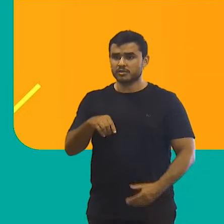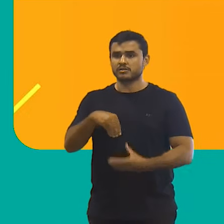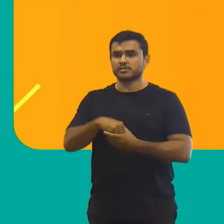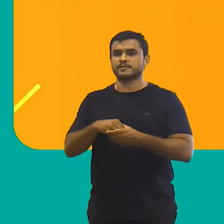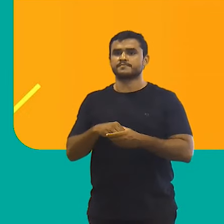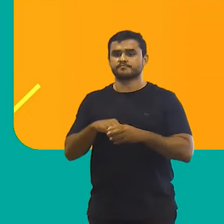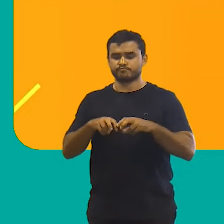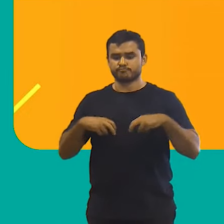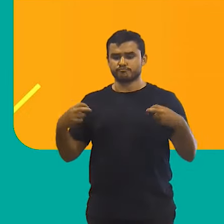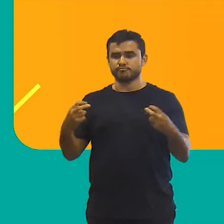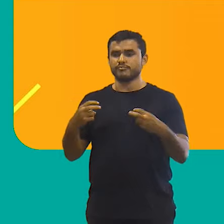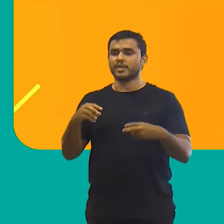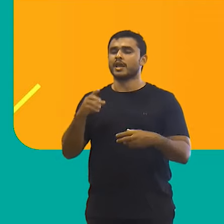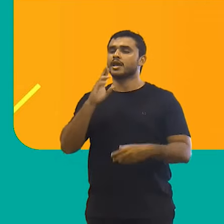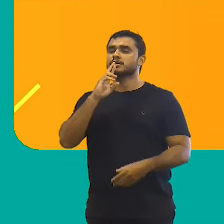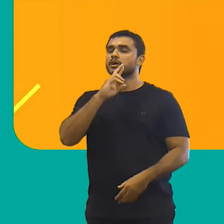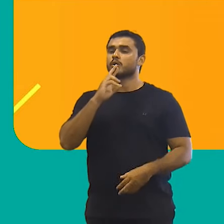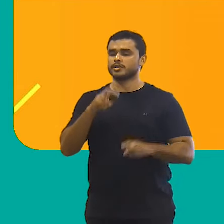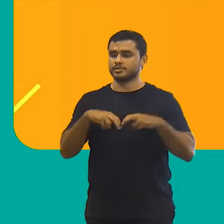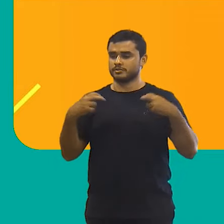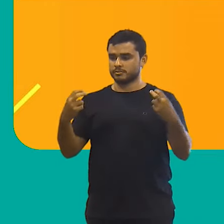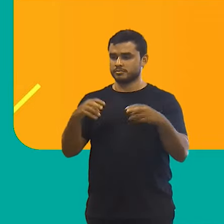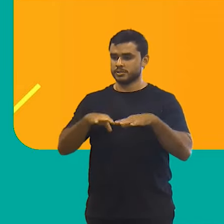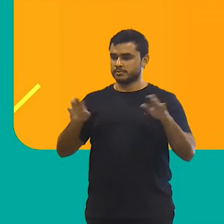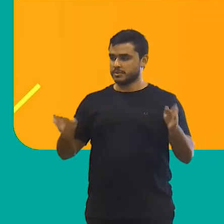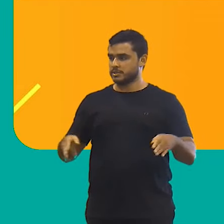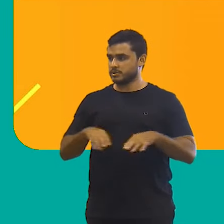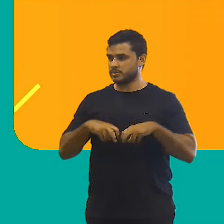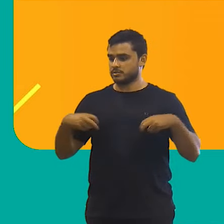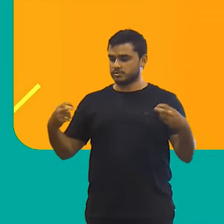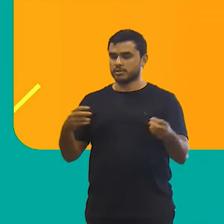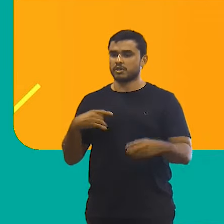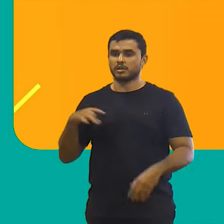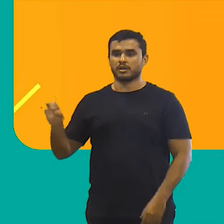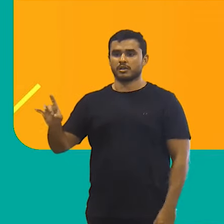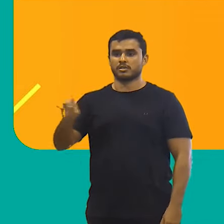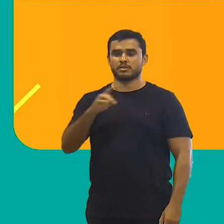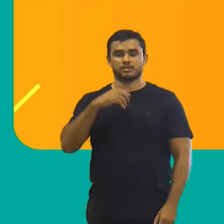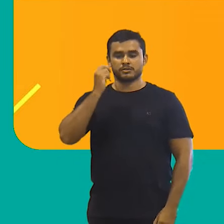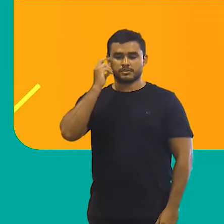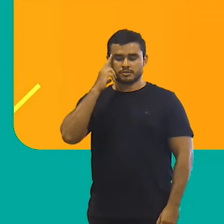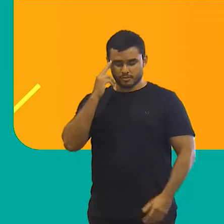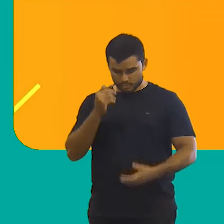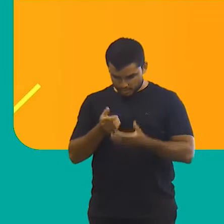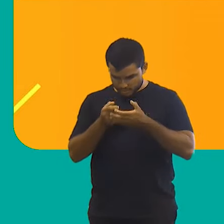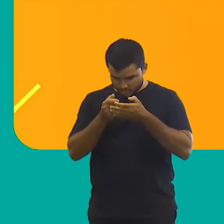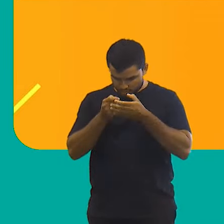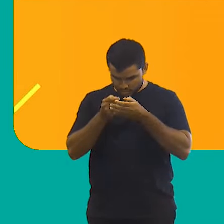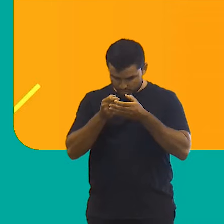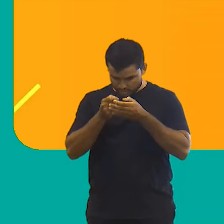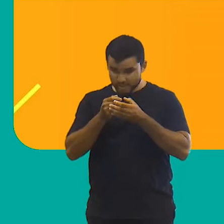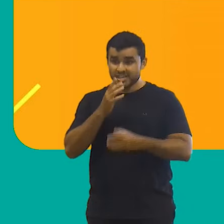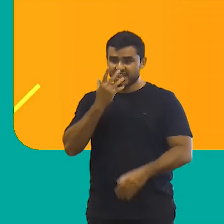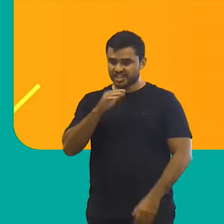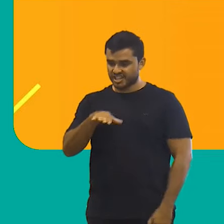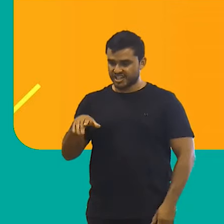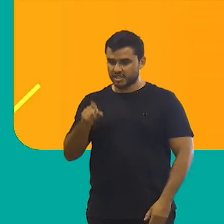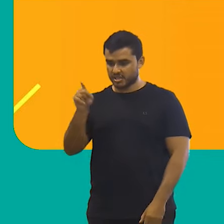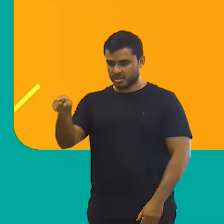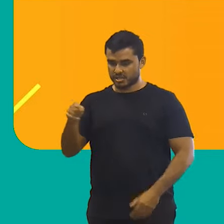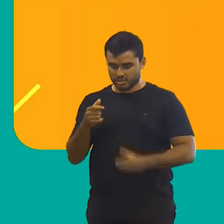família toda sentada à mesa, cada um no seu celular. Aí está a criança vendo a galinha pintadinha, a outra criança está